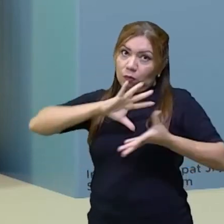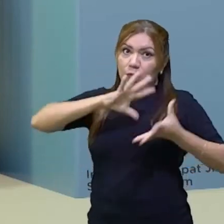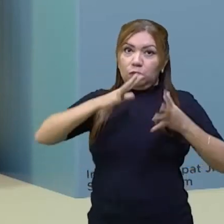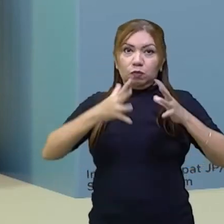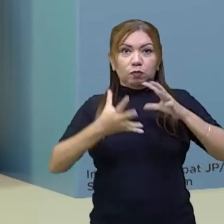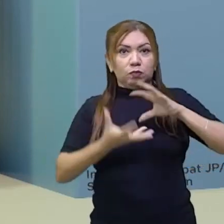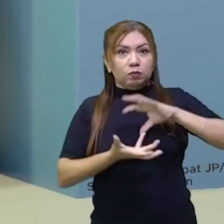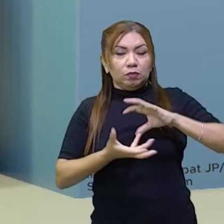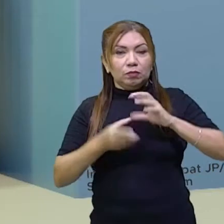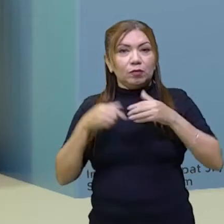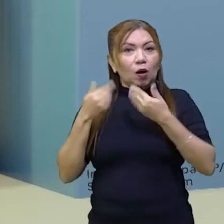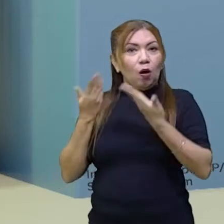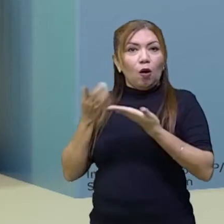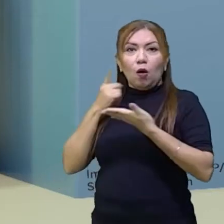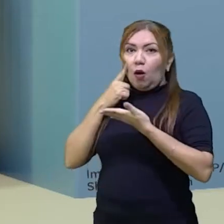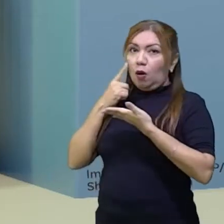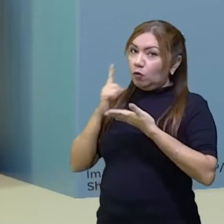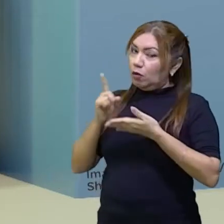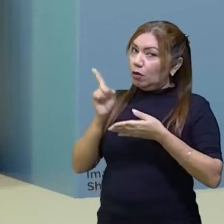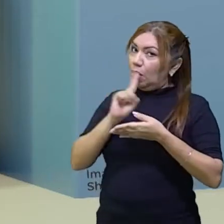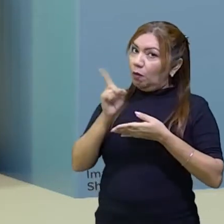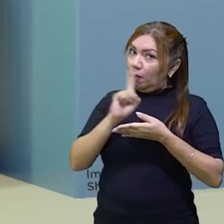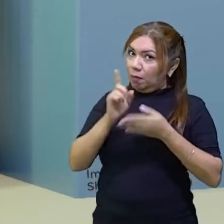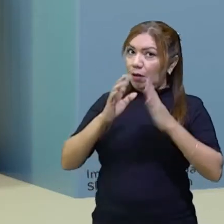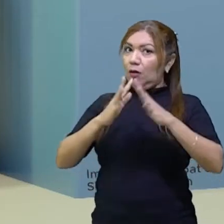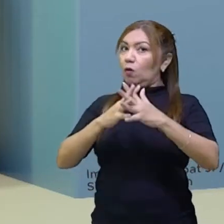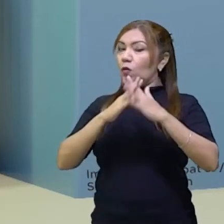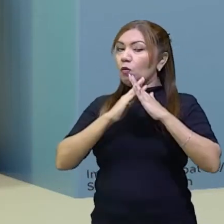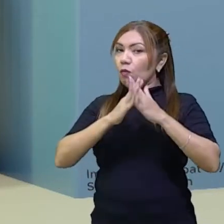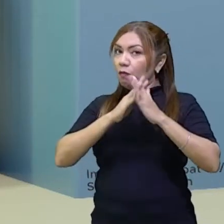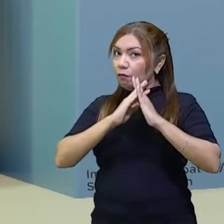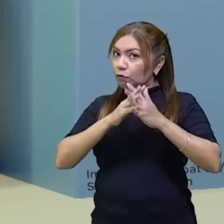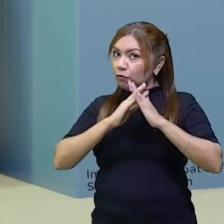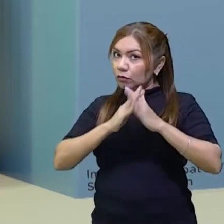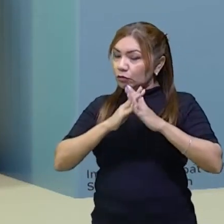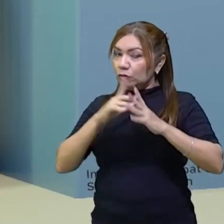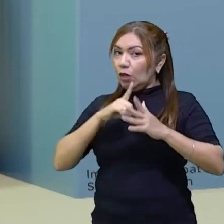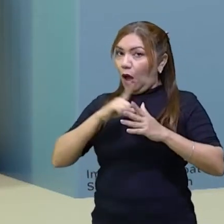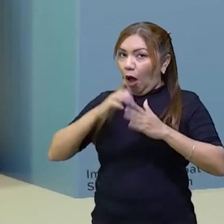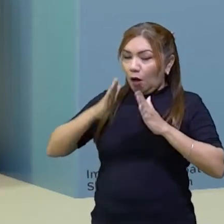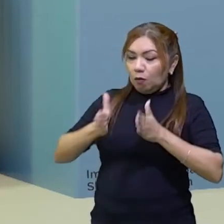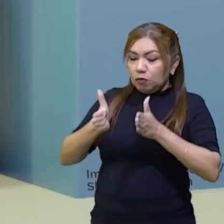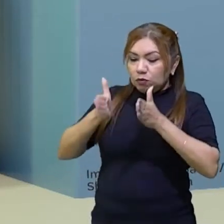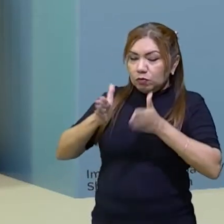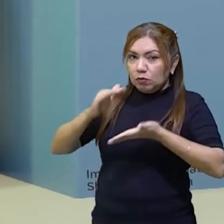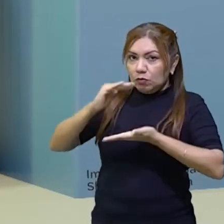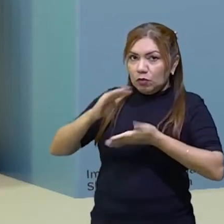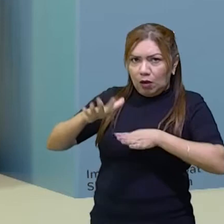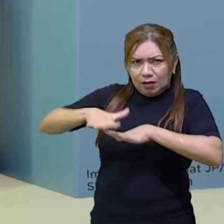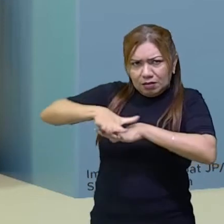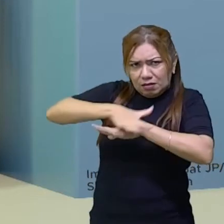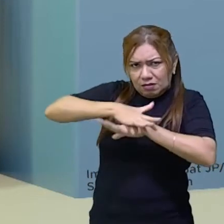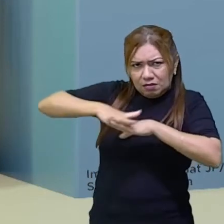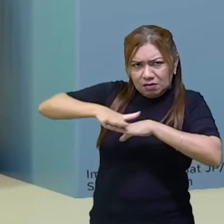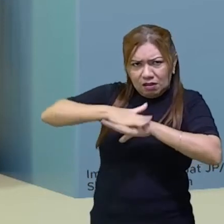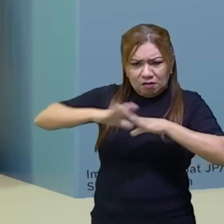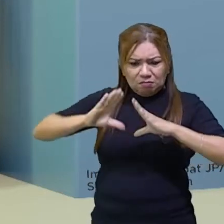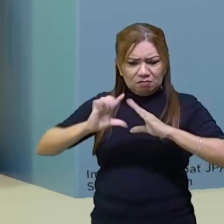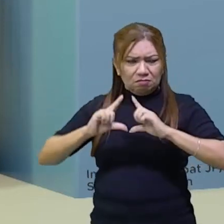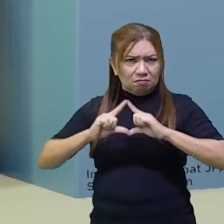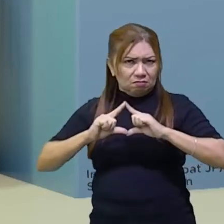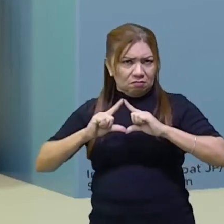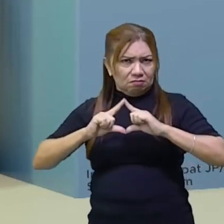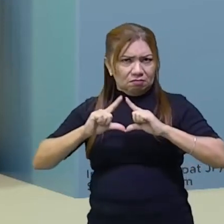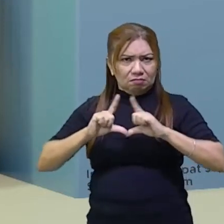redondos olha não confundam figuras espaciais também chamadas de sólidos geométricos com as figuras